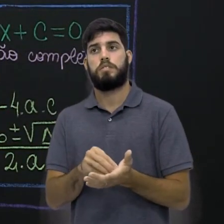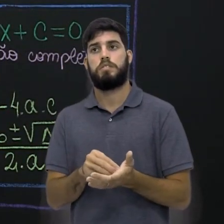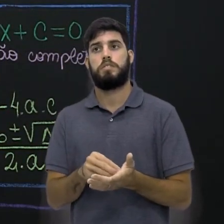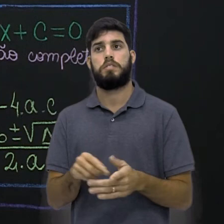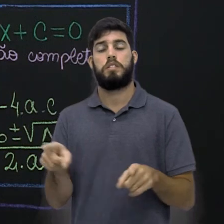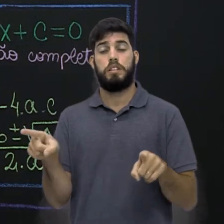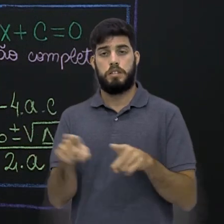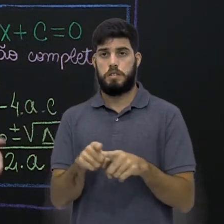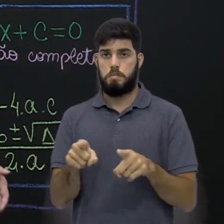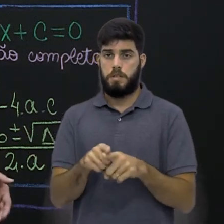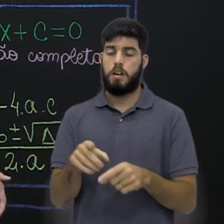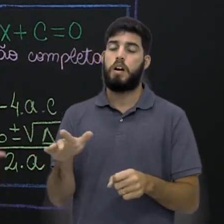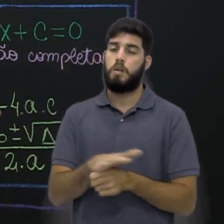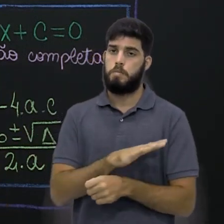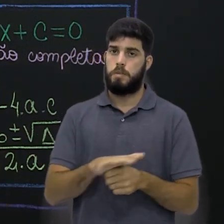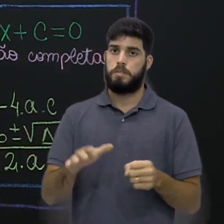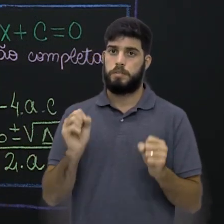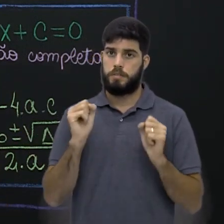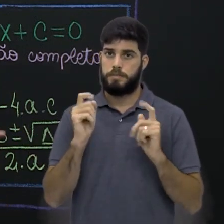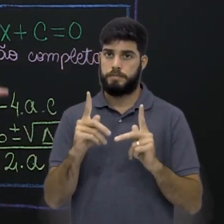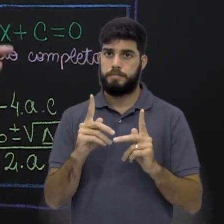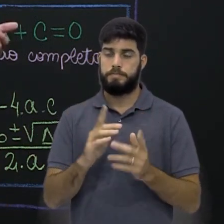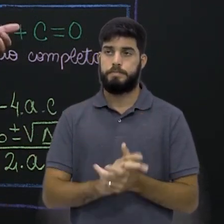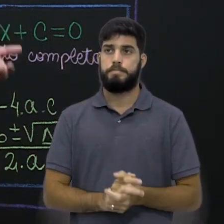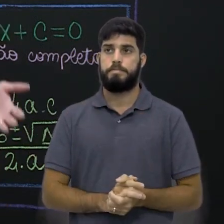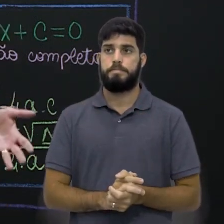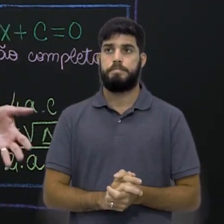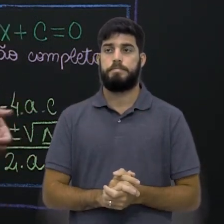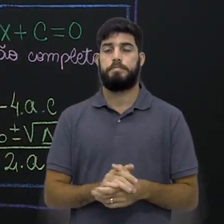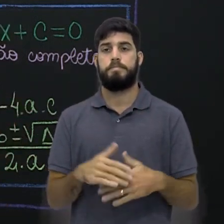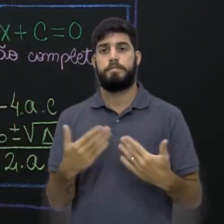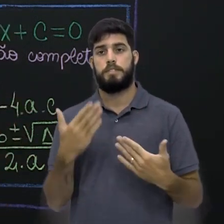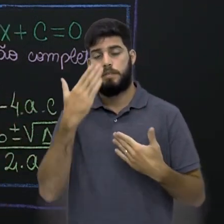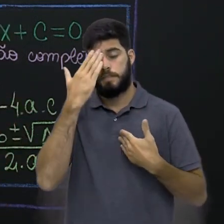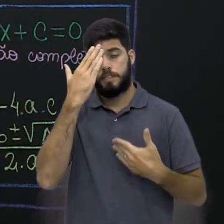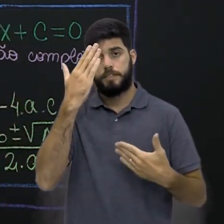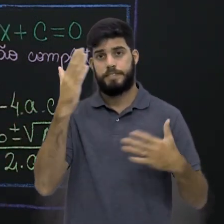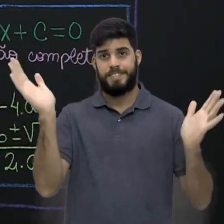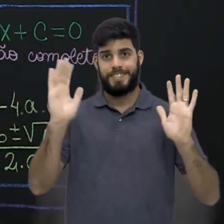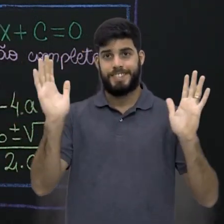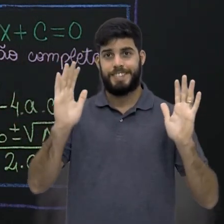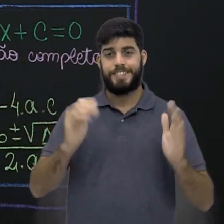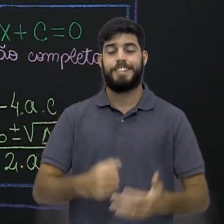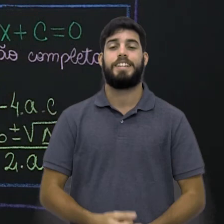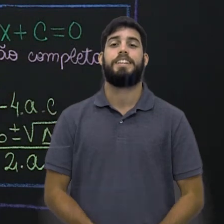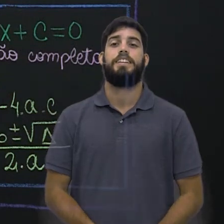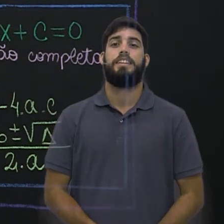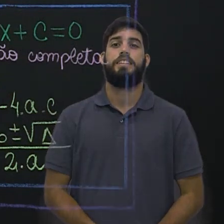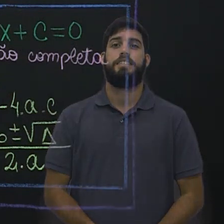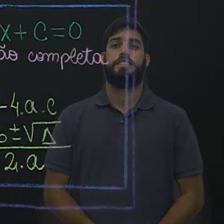incompletas e também a completa. Perfeito? Sendo assim, então, muito obrigado e tchau.